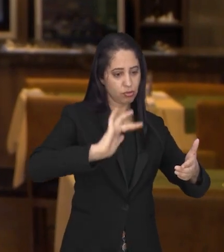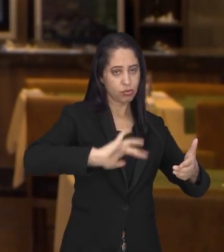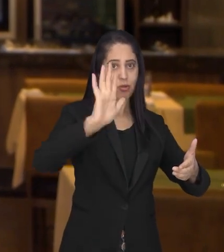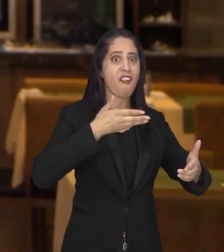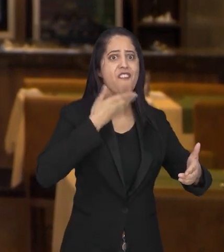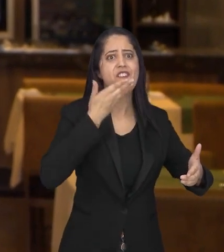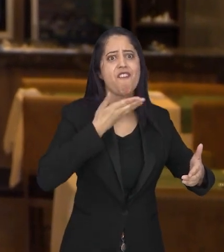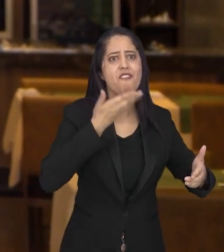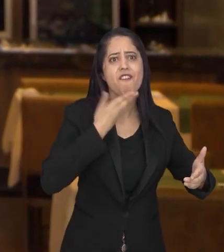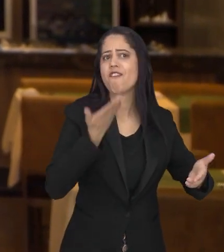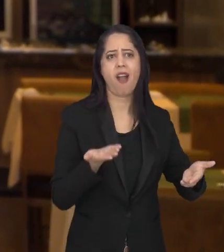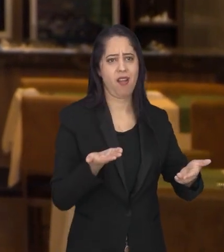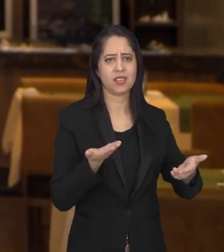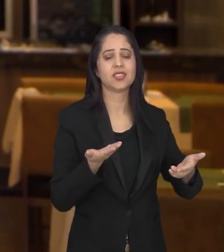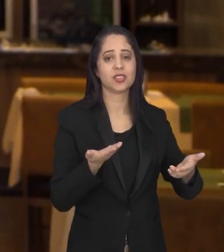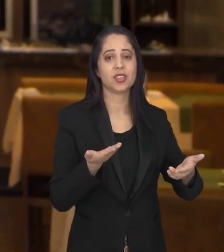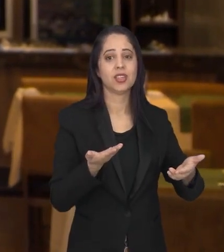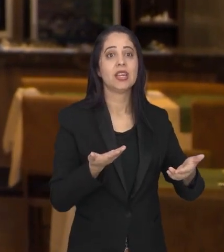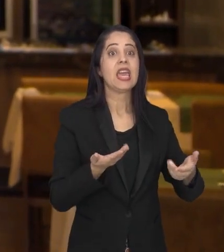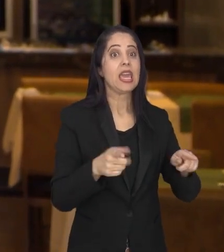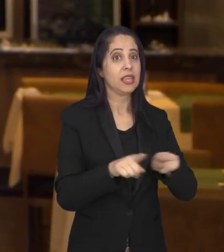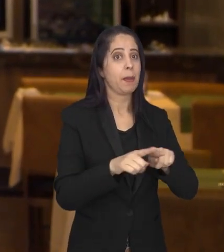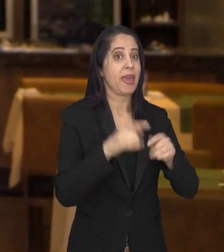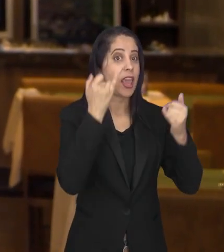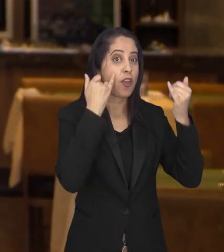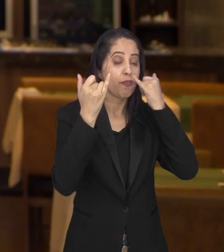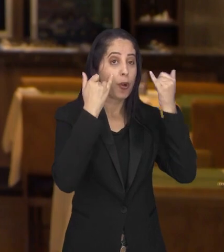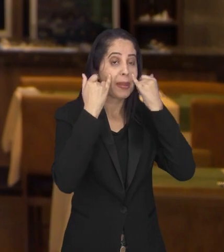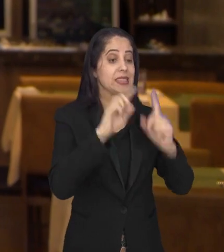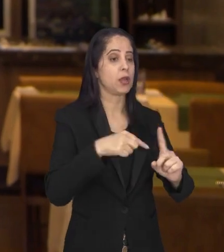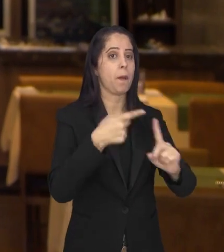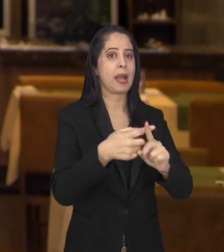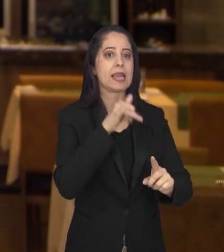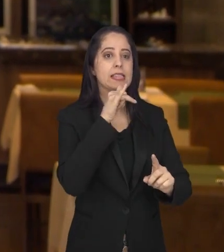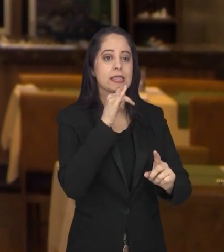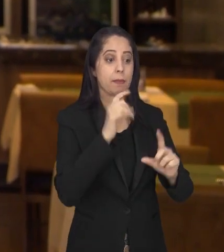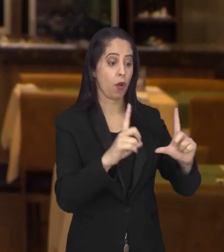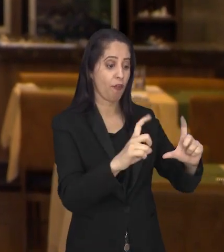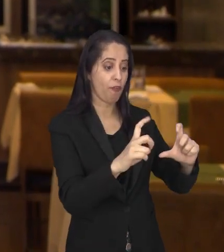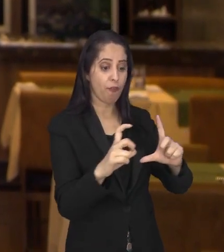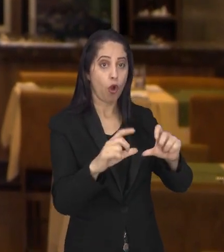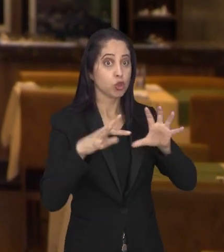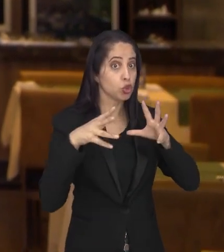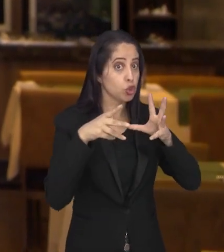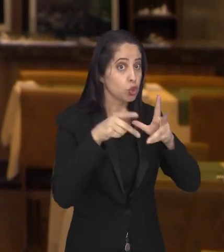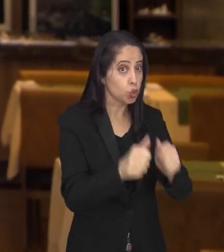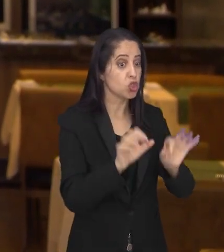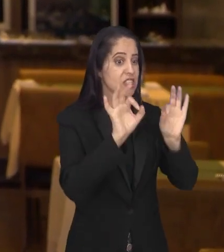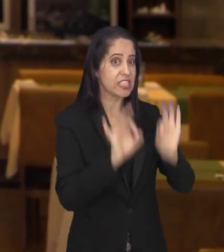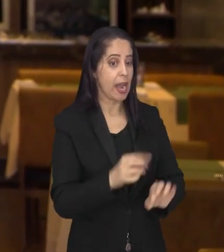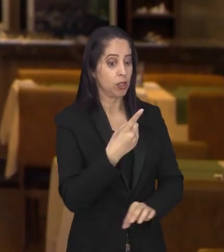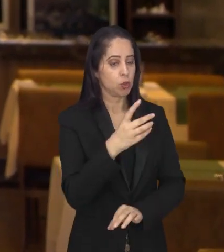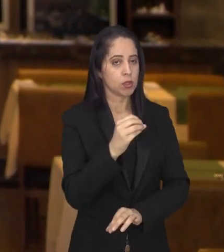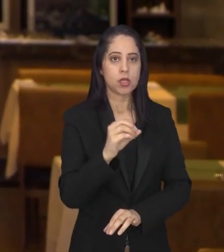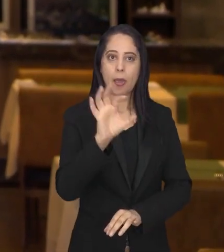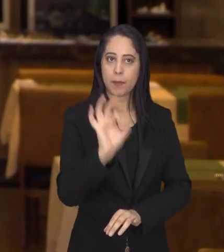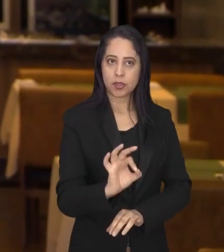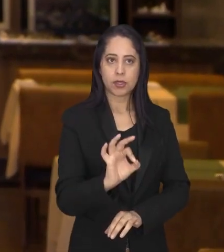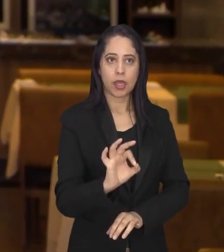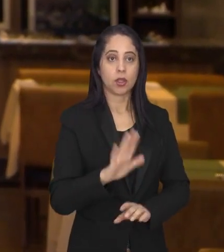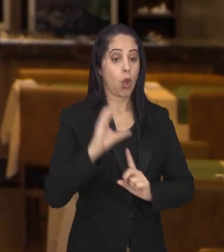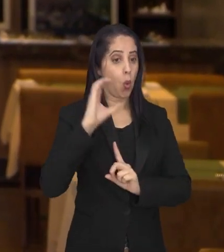com a sua família, negócio ali naquele restaurante para ele já conhecer antecipadamente o cardápio. E o restaurante acredita que é uma facilidade não